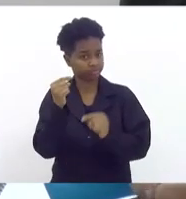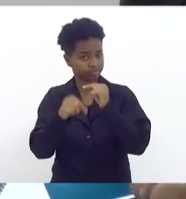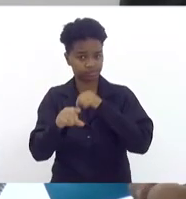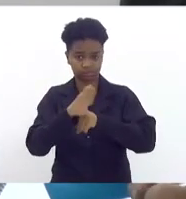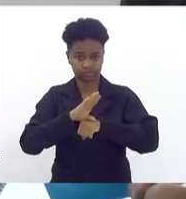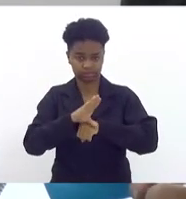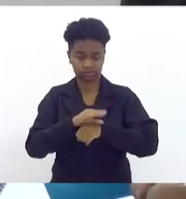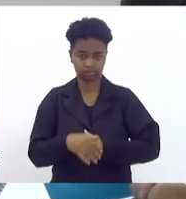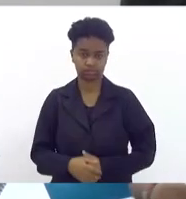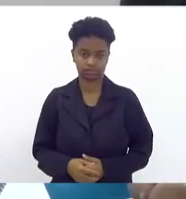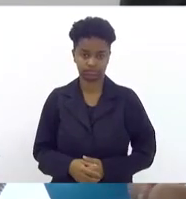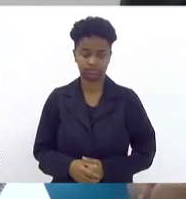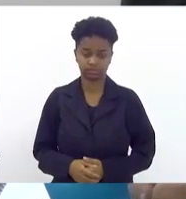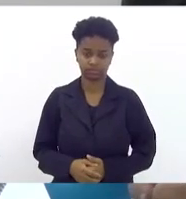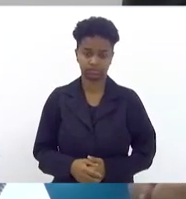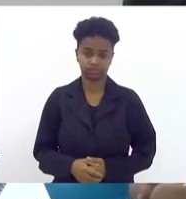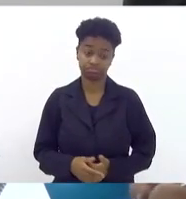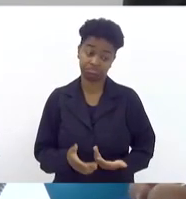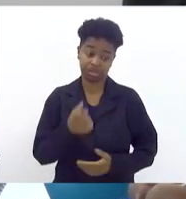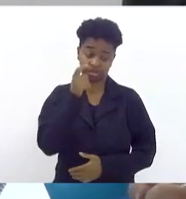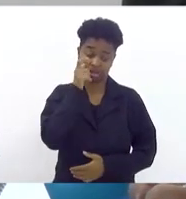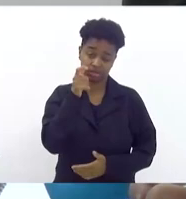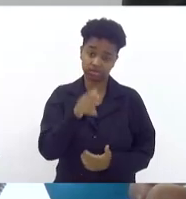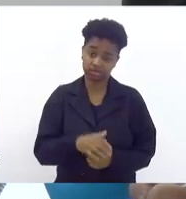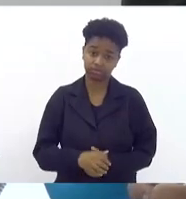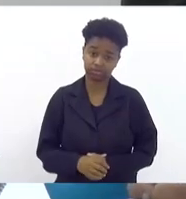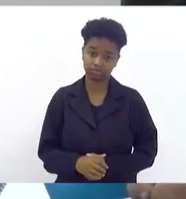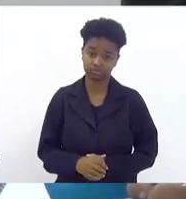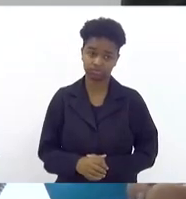inconstitucionalidade. Presidente. Interessante.